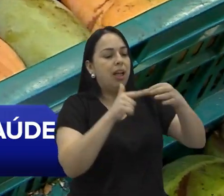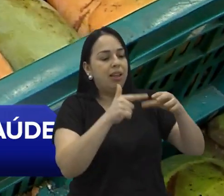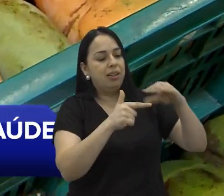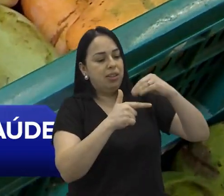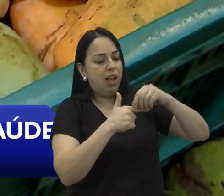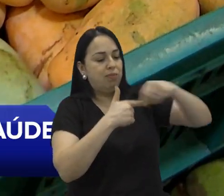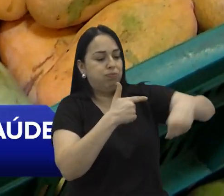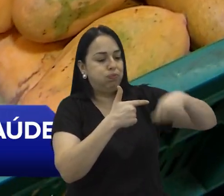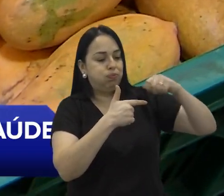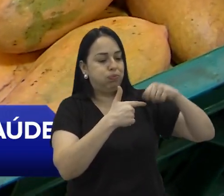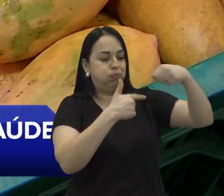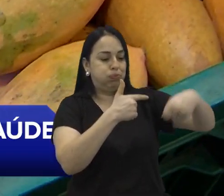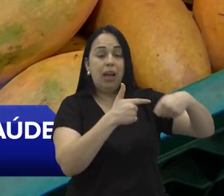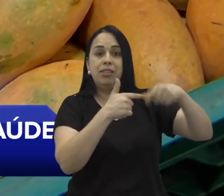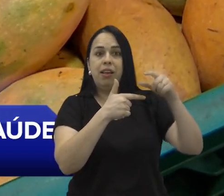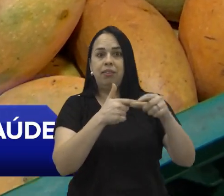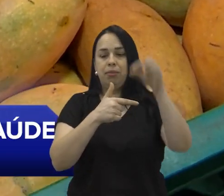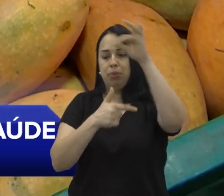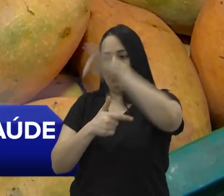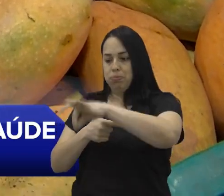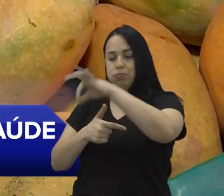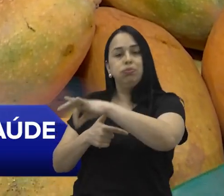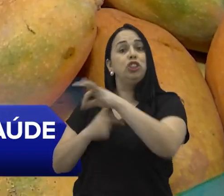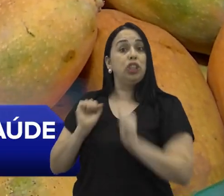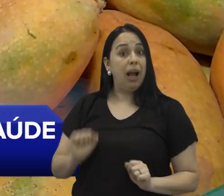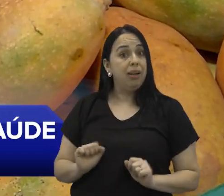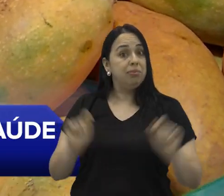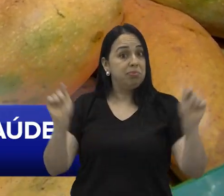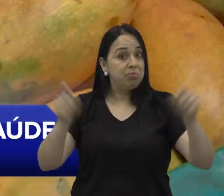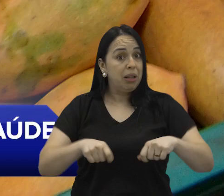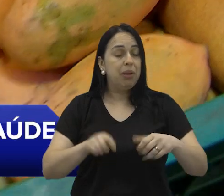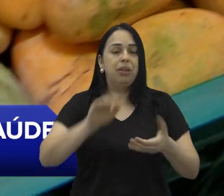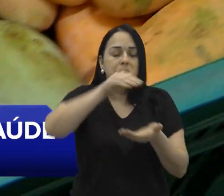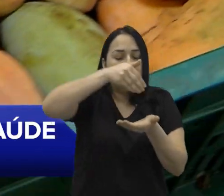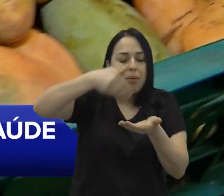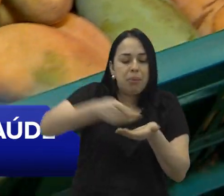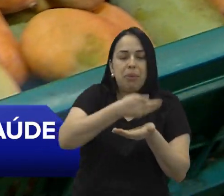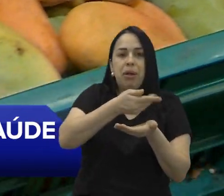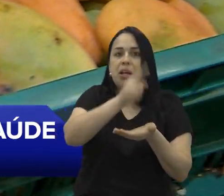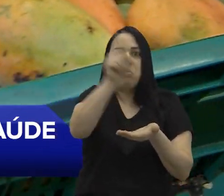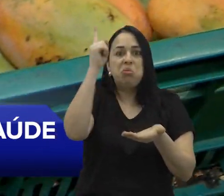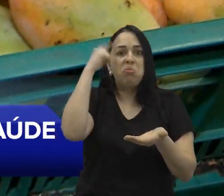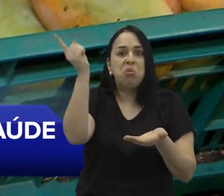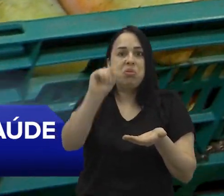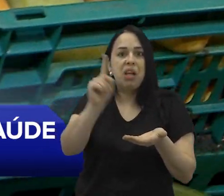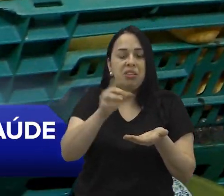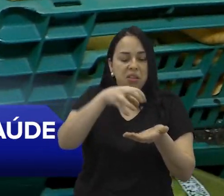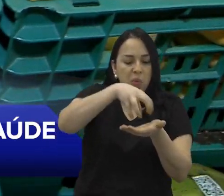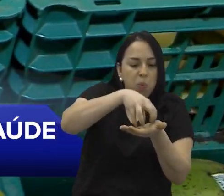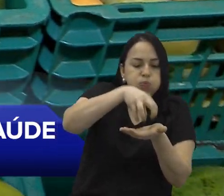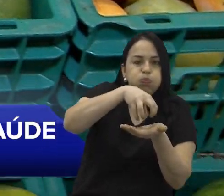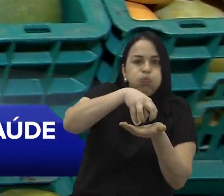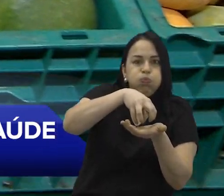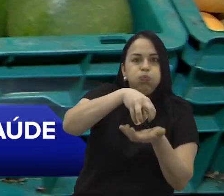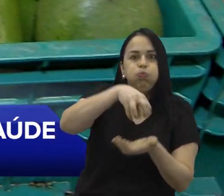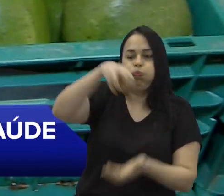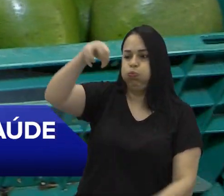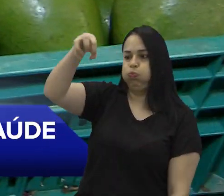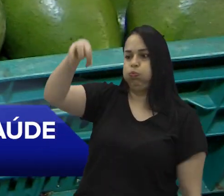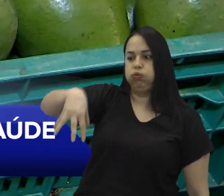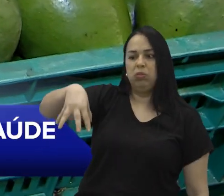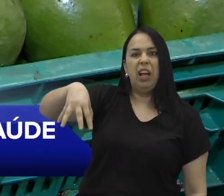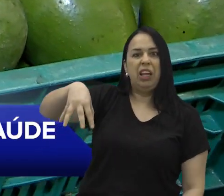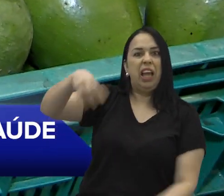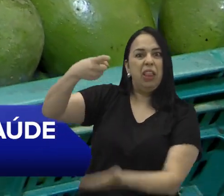casca dela, então a gente também vai retirar os antioxidantes. E o abacate, que eu acho que é uma surpresa para todo mundo, que joga aquele